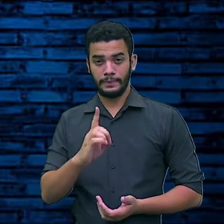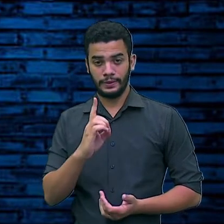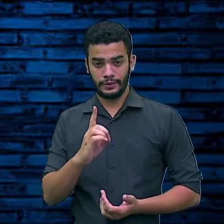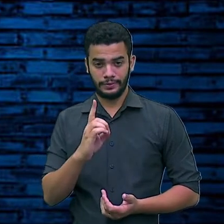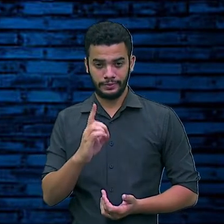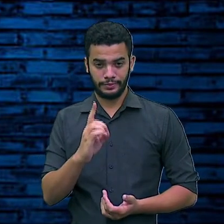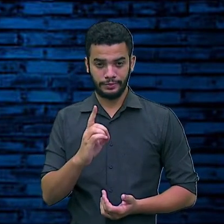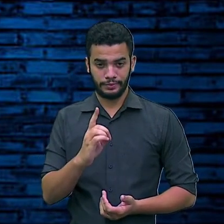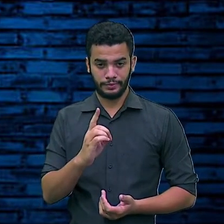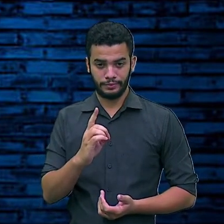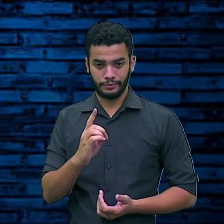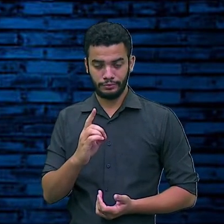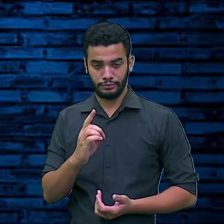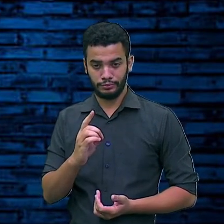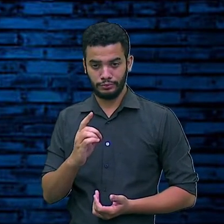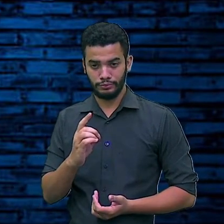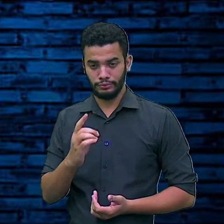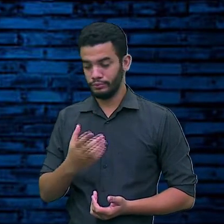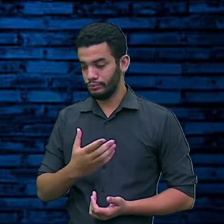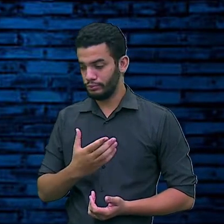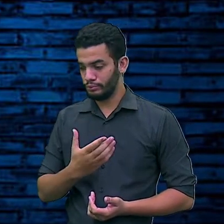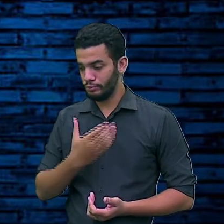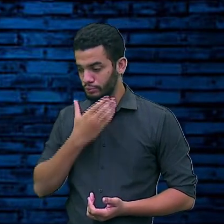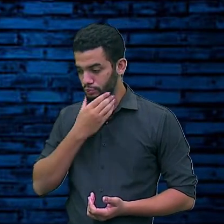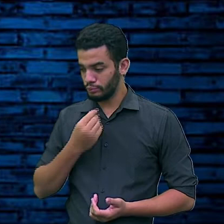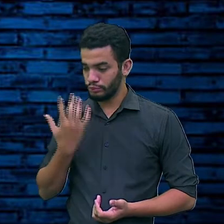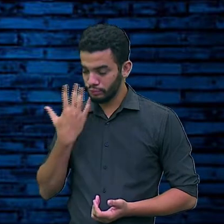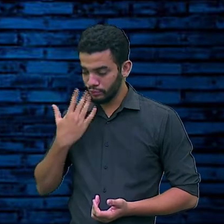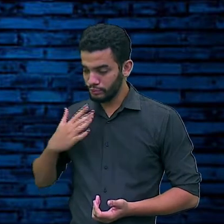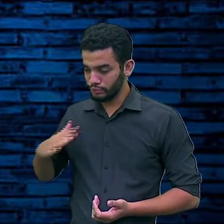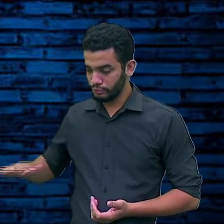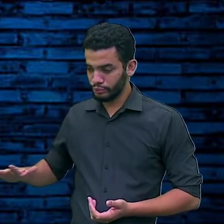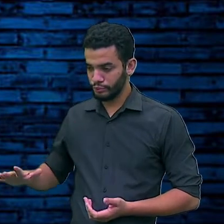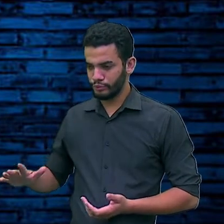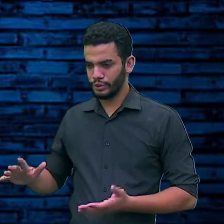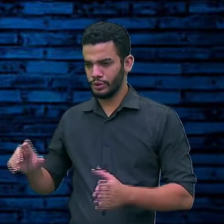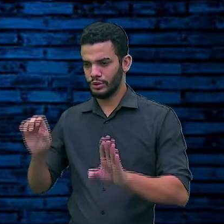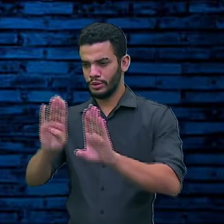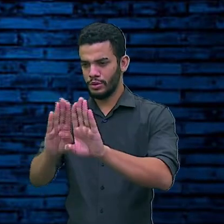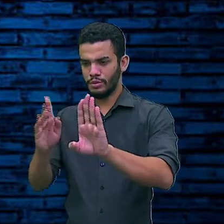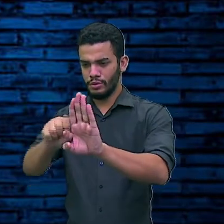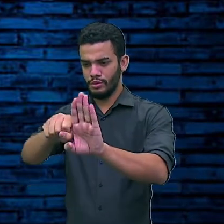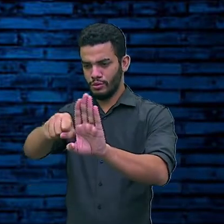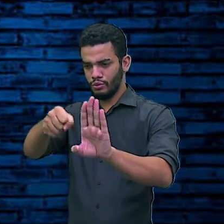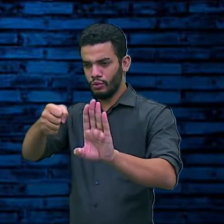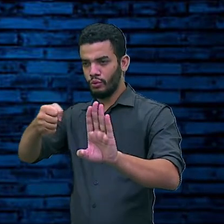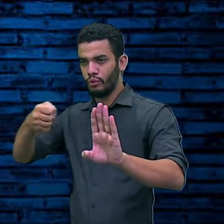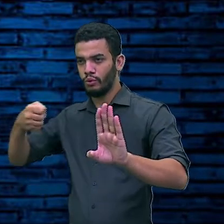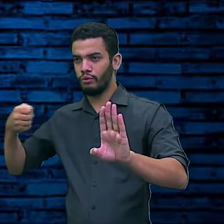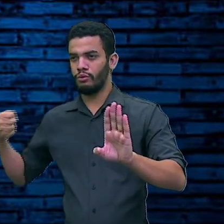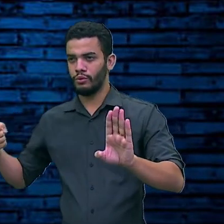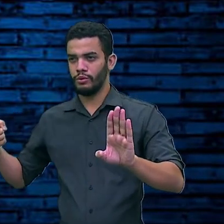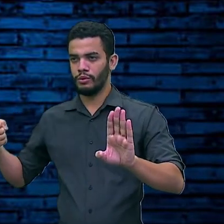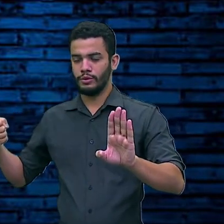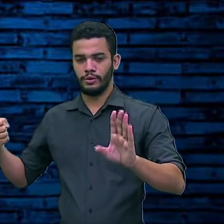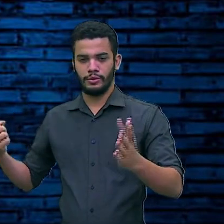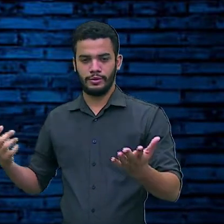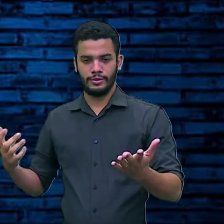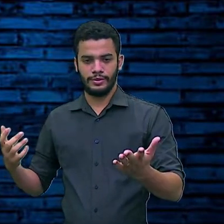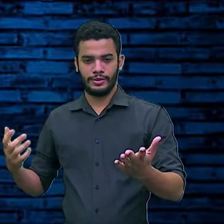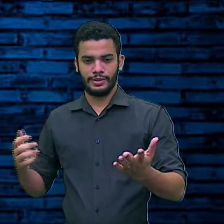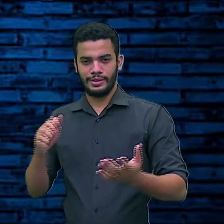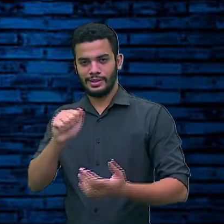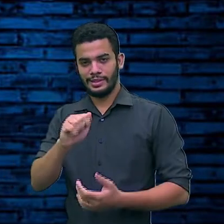menino abriu a porta da sala. A mesma análise aí feita para a letra C. Né? O sujeito é o menino, abriu é